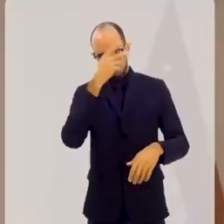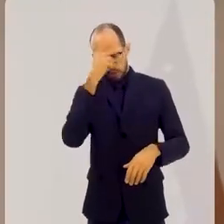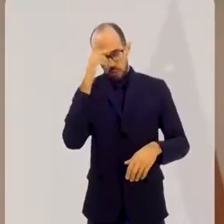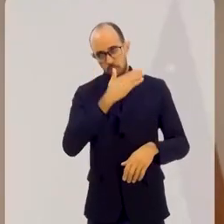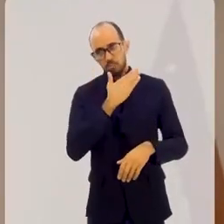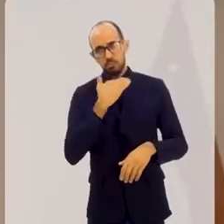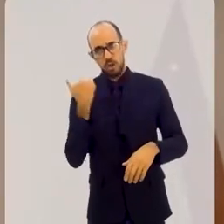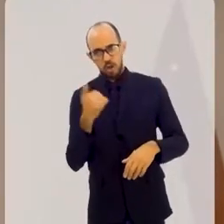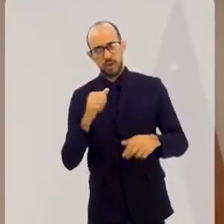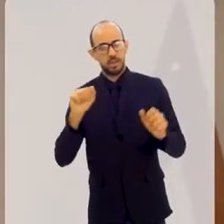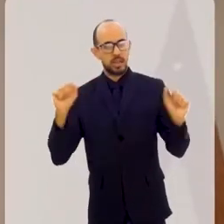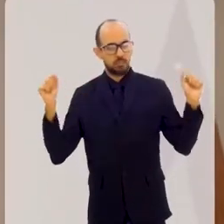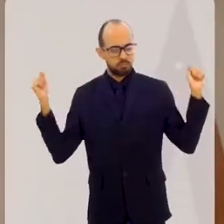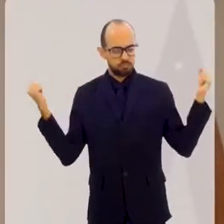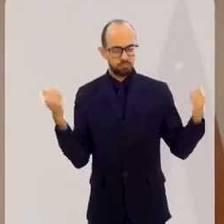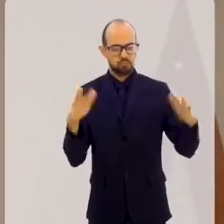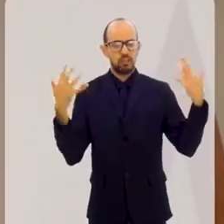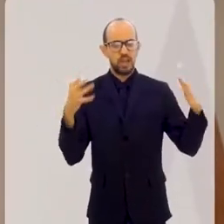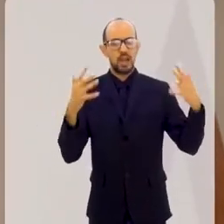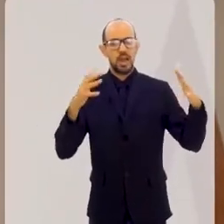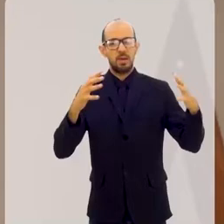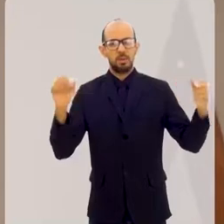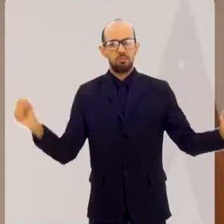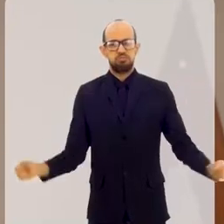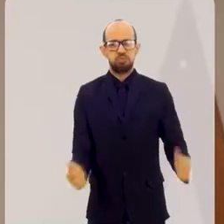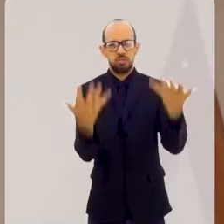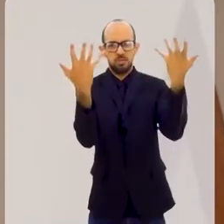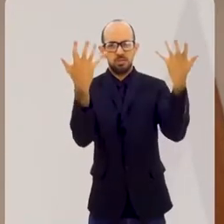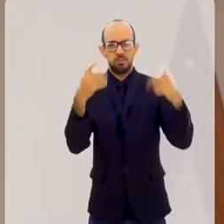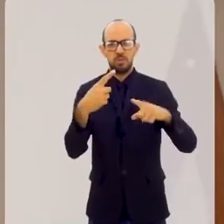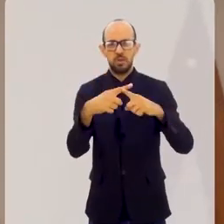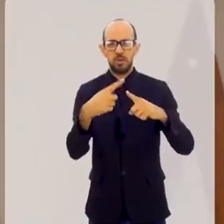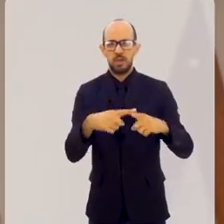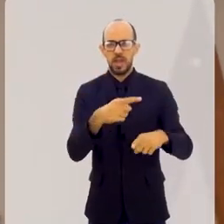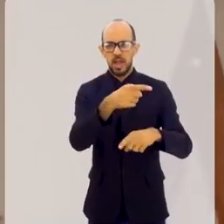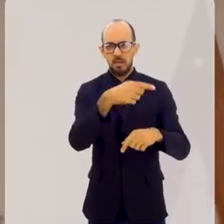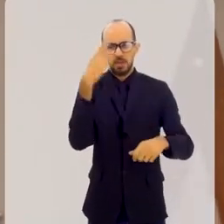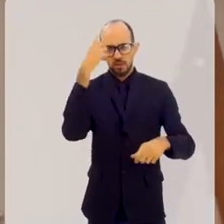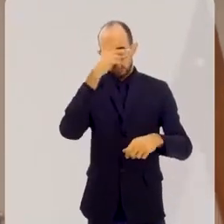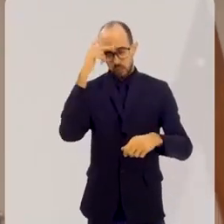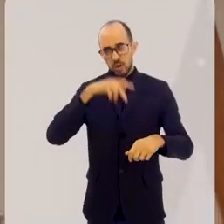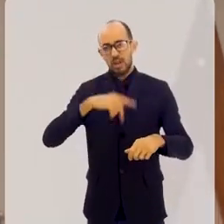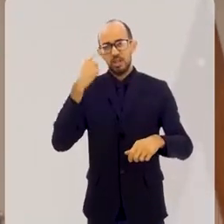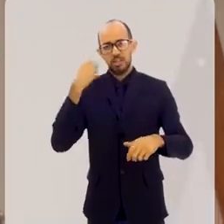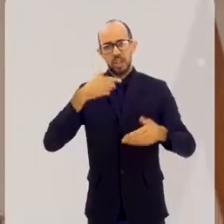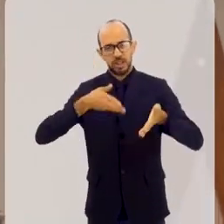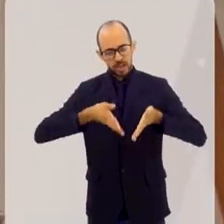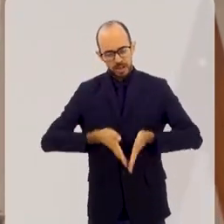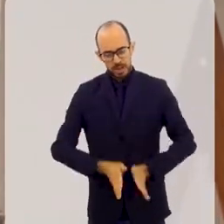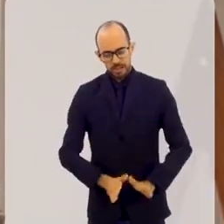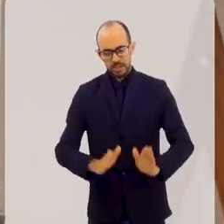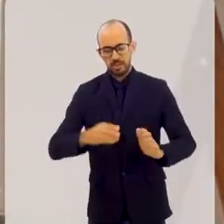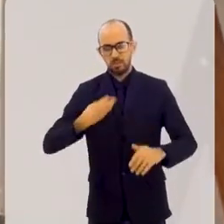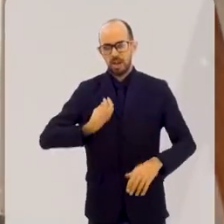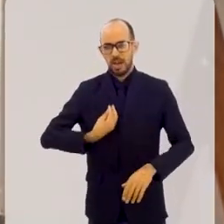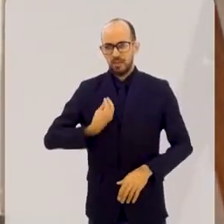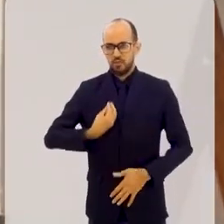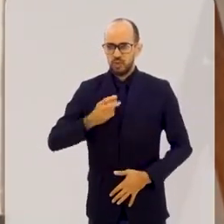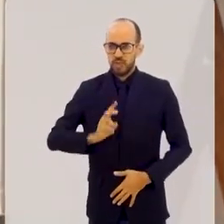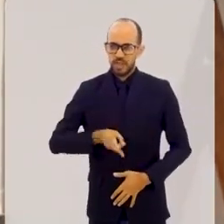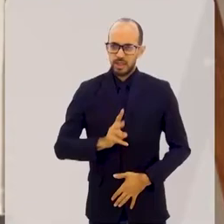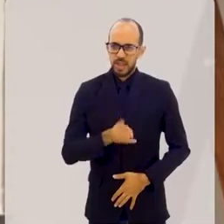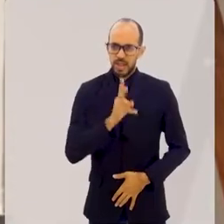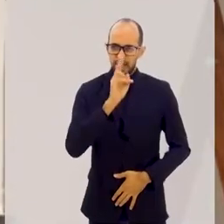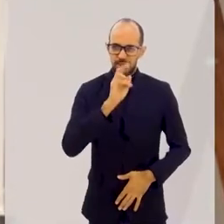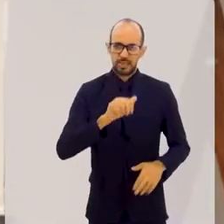que celebram porque na verdade acredita é que a pessoa aí sim ela está nascendo para a vida eterna